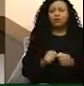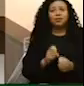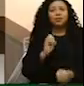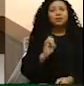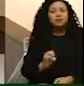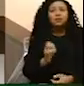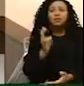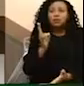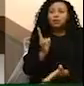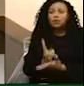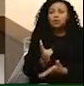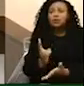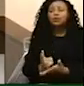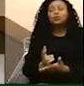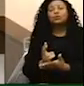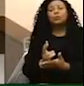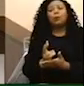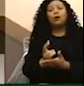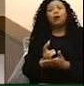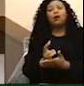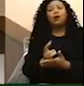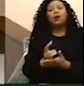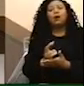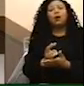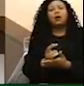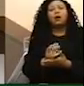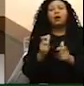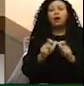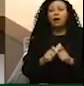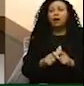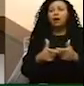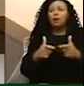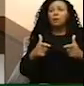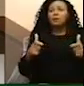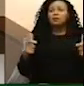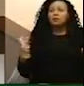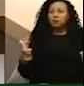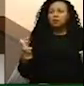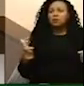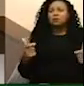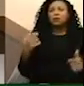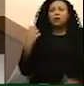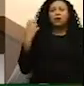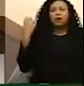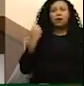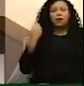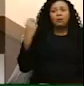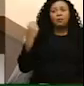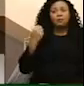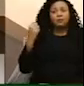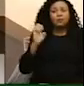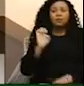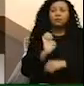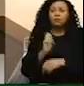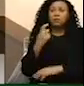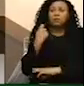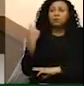a gente seguir aprofundando o buraco sem fundo da Previdência do Estado do Rio Grande do